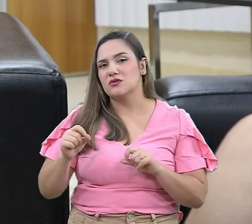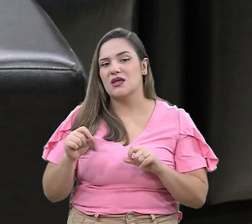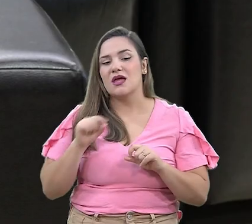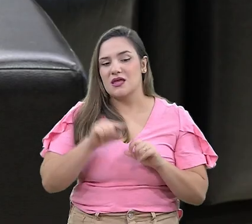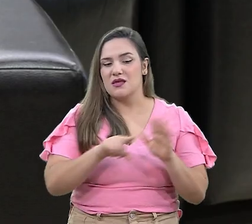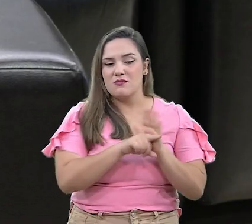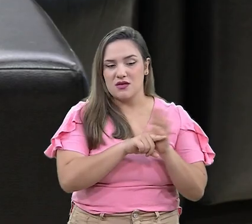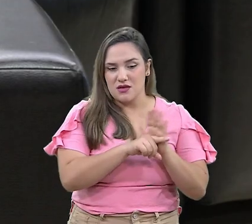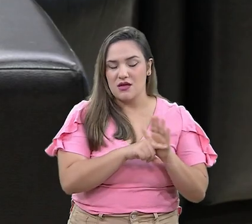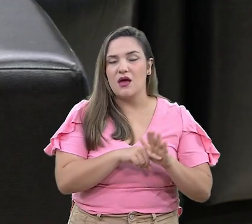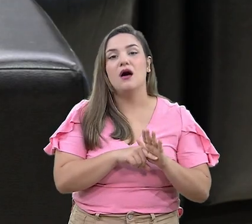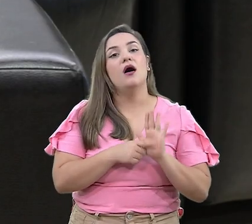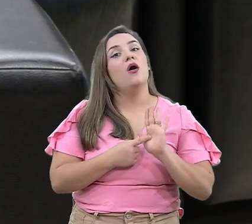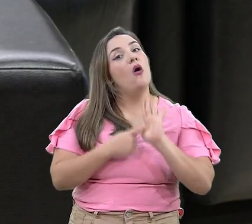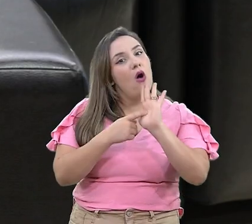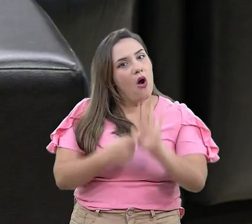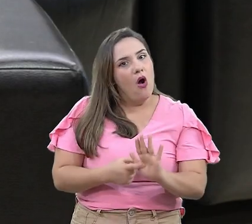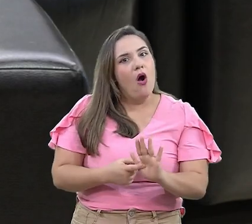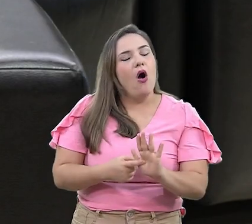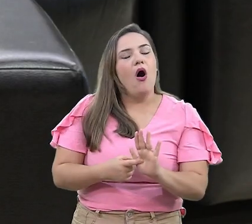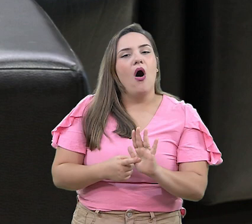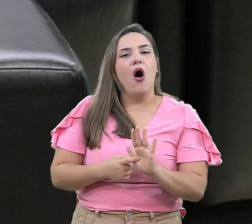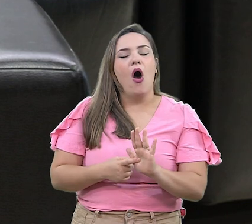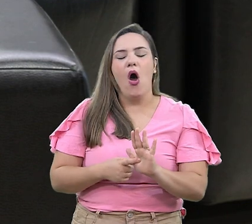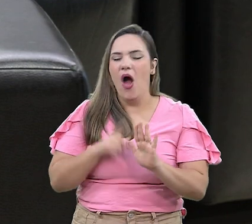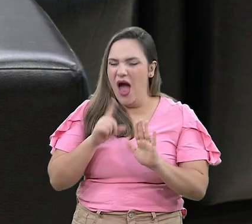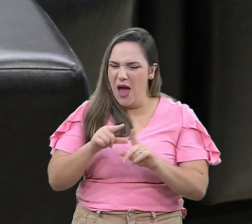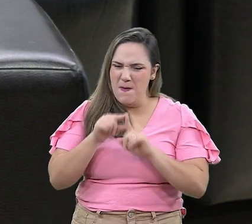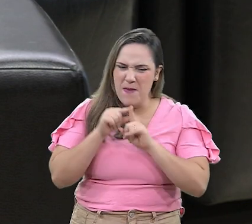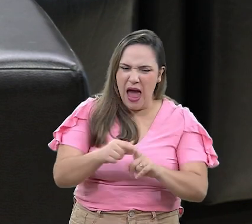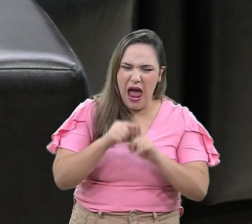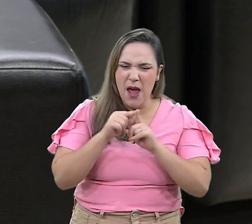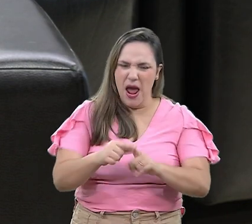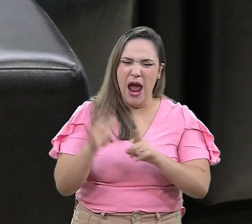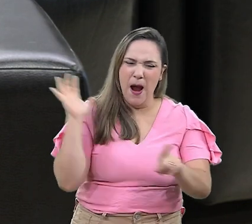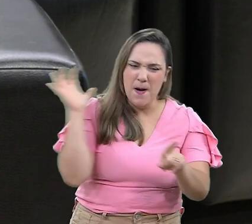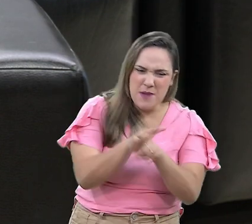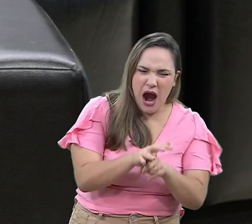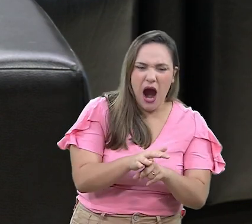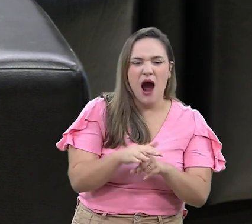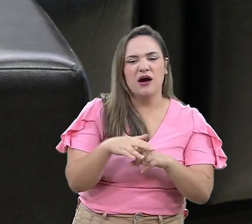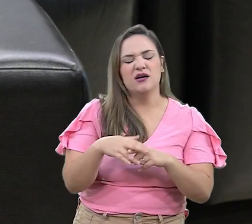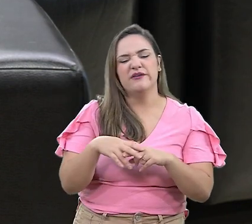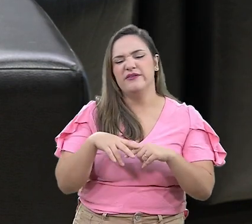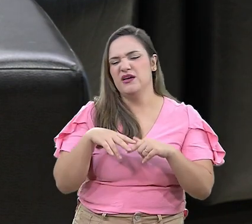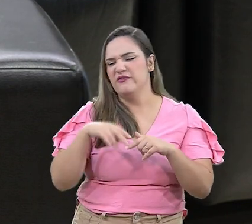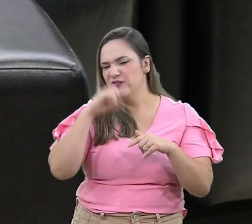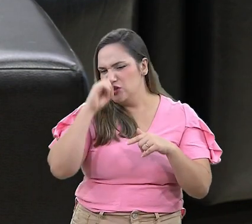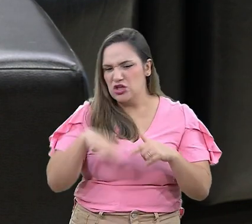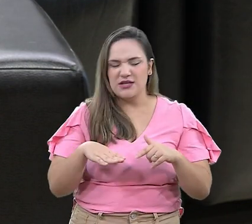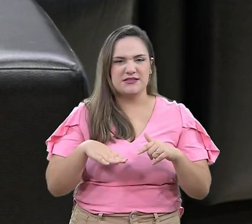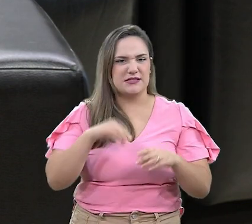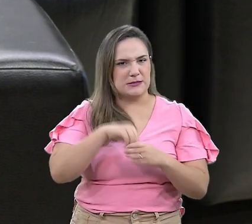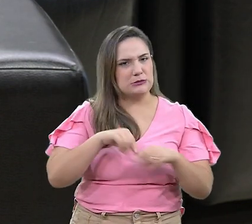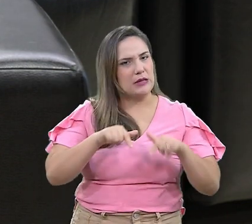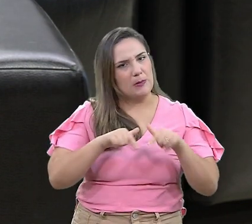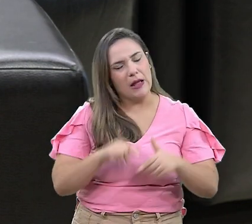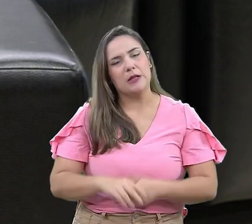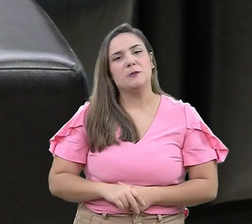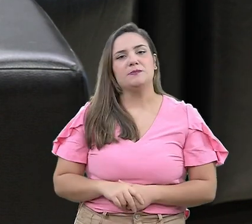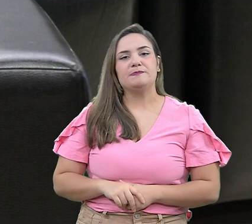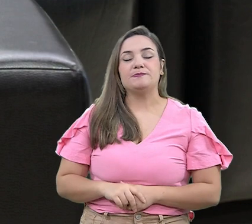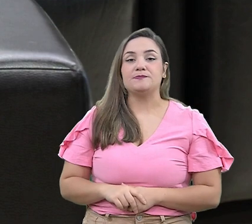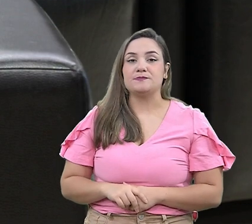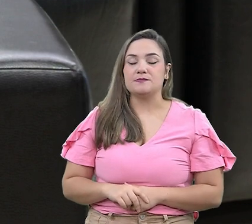essa pesquisa, além de trazer esse dado de que o assédio moral é o mais praticado, como violência laboral, ele também